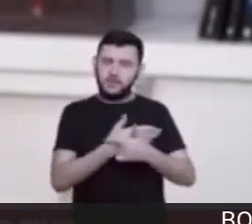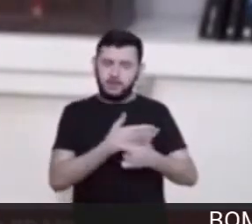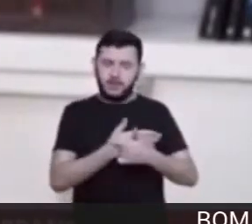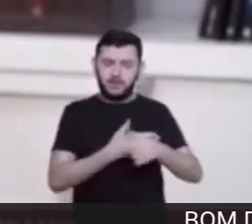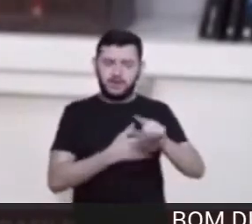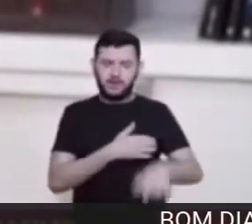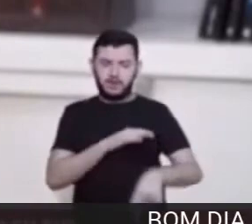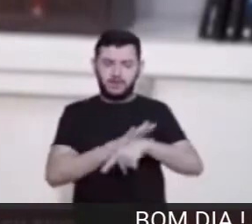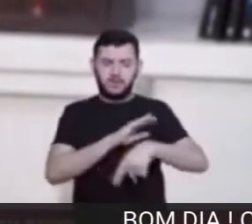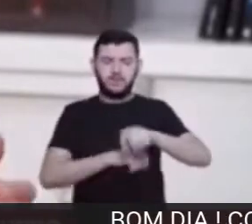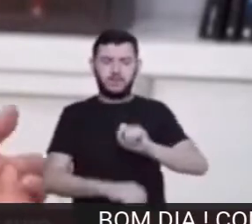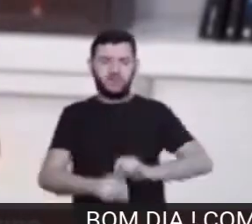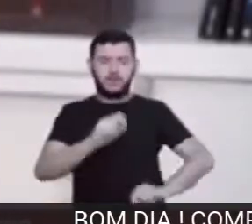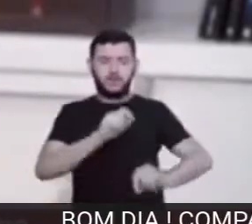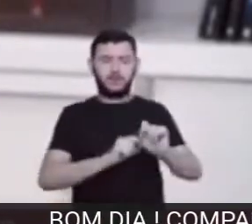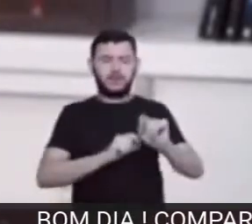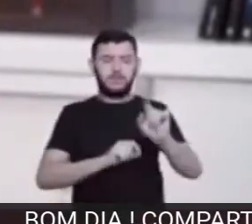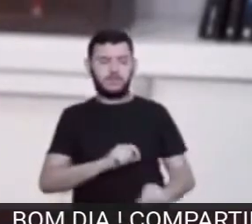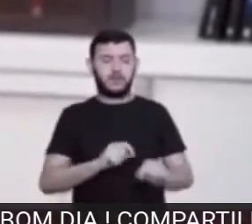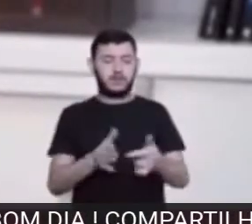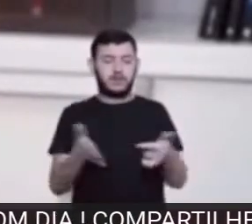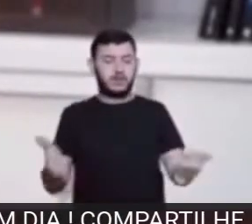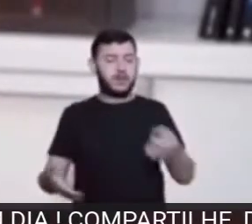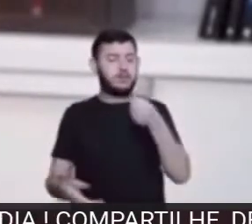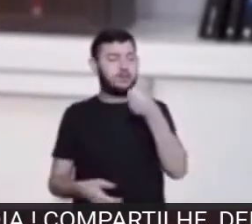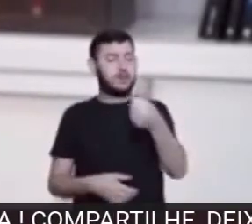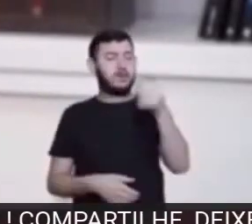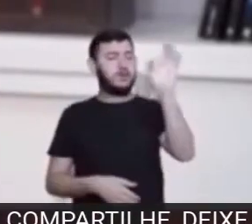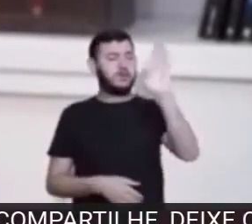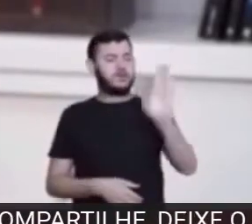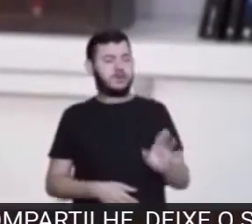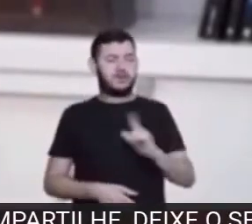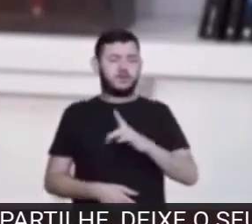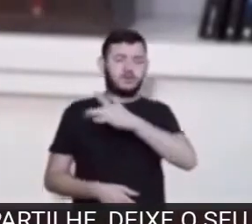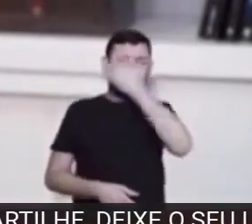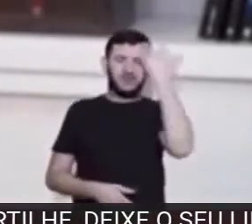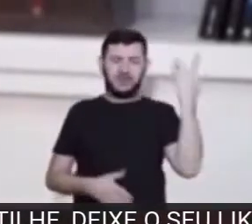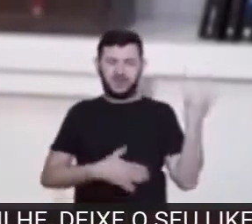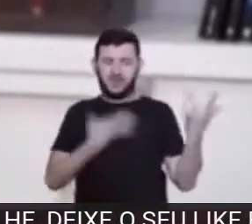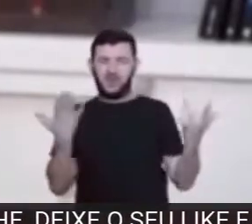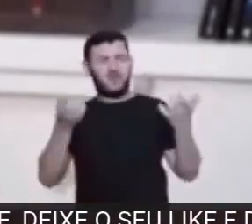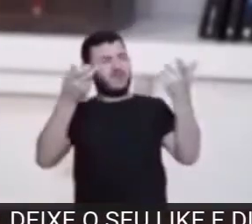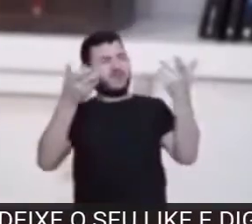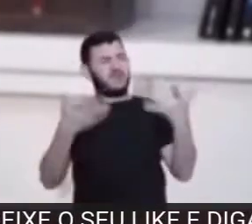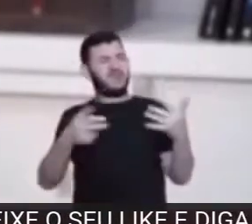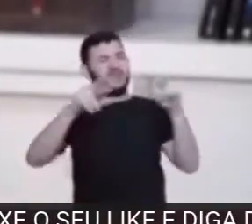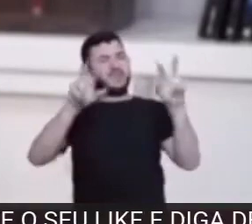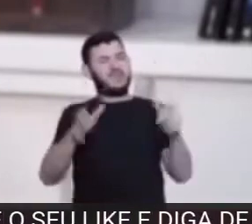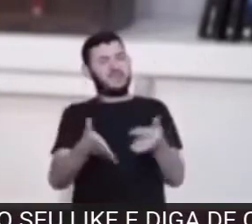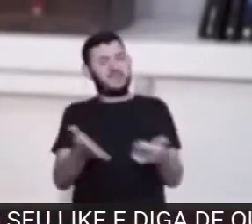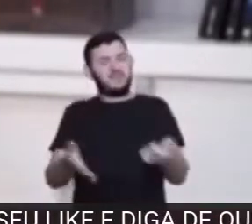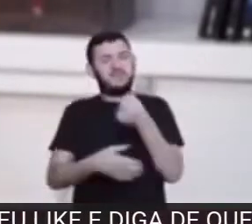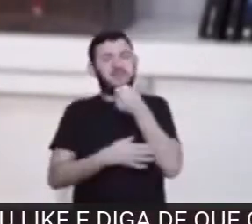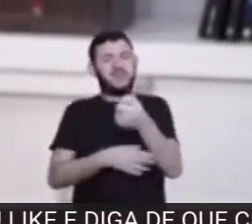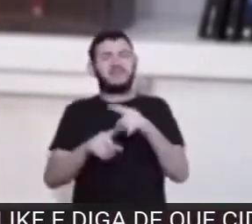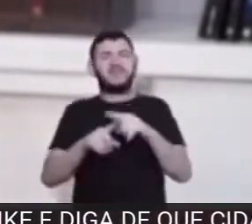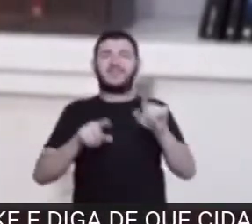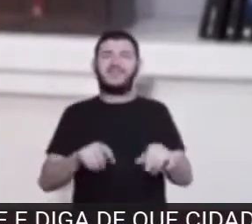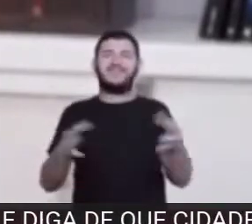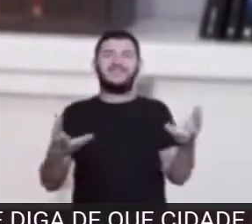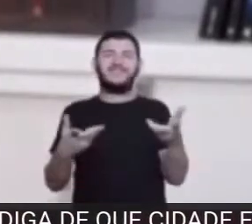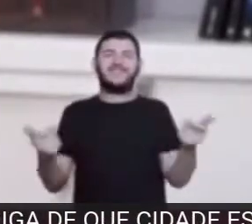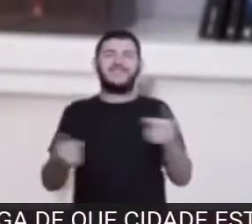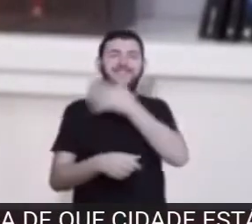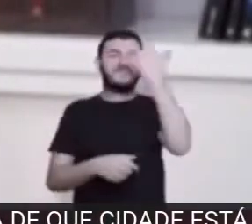parte da imprensa brasileira, tem gente que não gosta que eu falo da imprensa, é uma coisa fantástica como as pessoas falam, Lula,